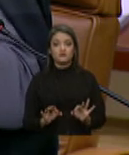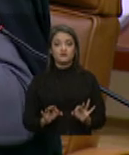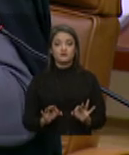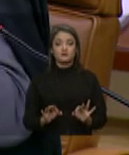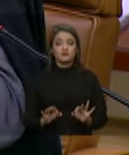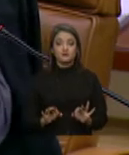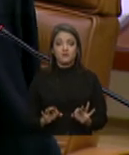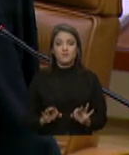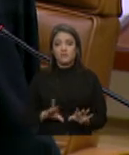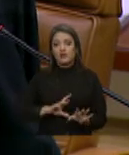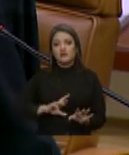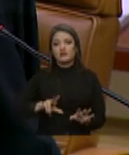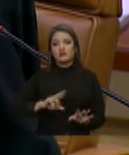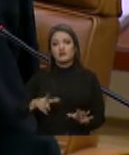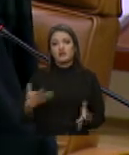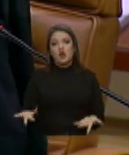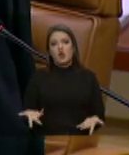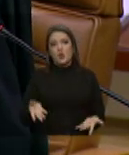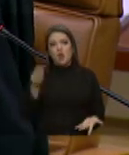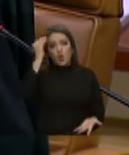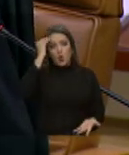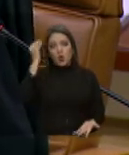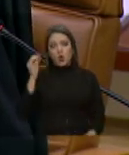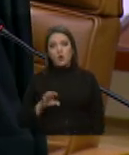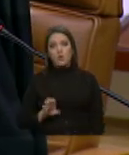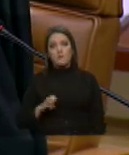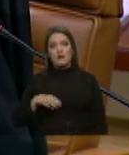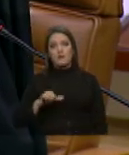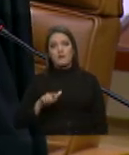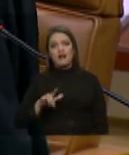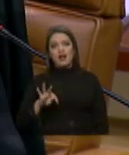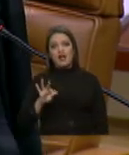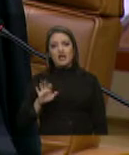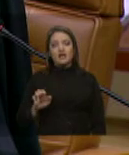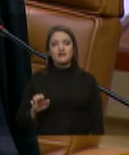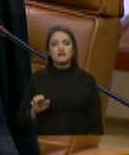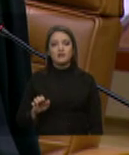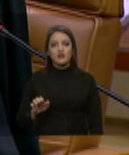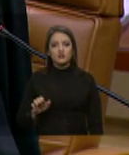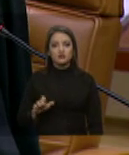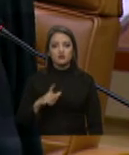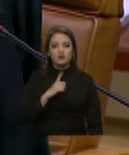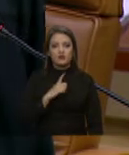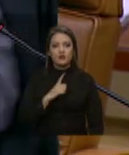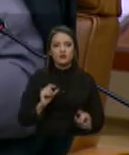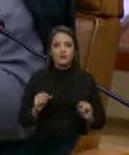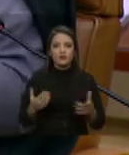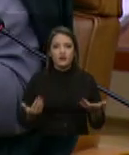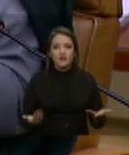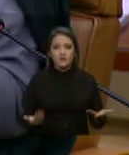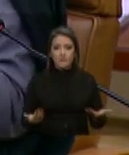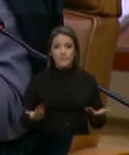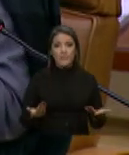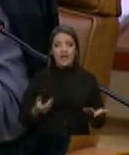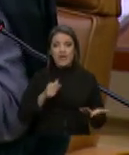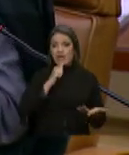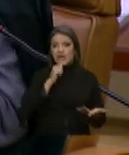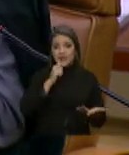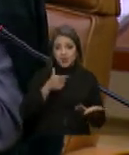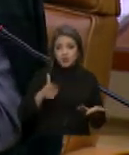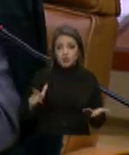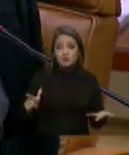é propriamente culpa do amilate por até porque quando lá trás foi assinado não existia isso simplesmente existia